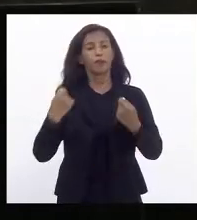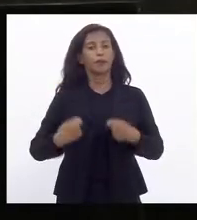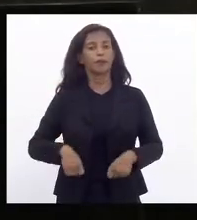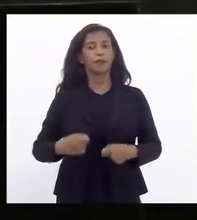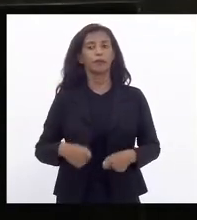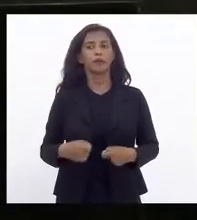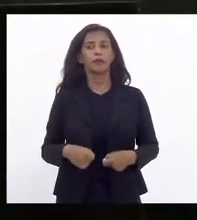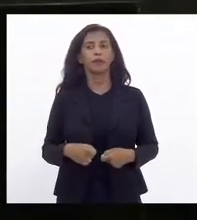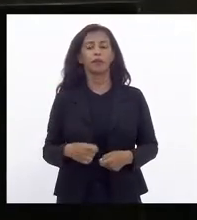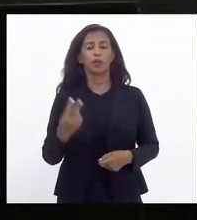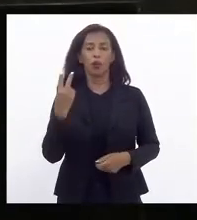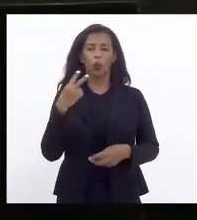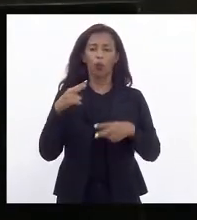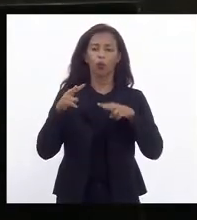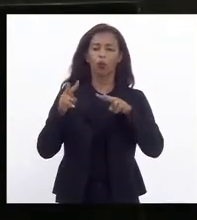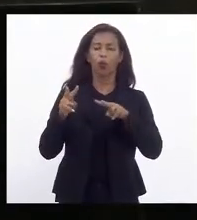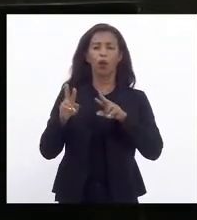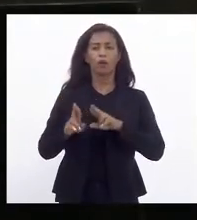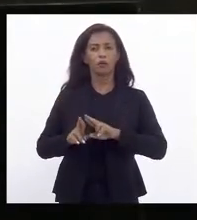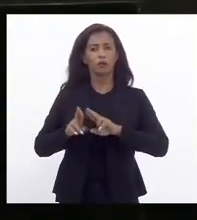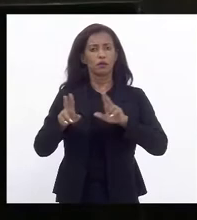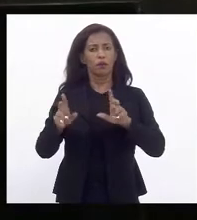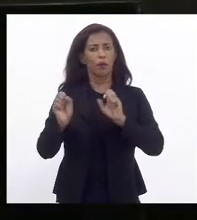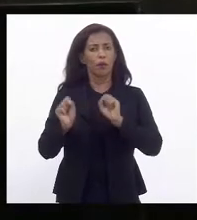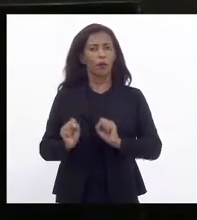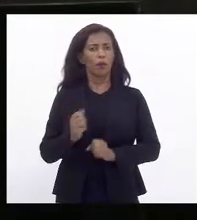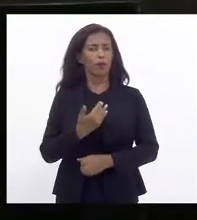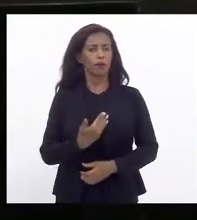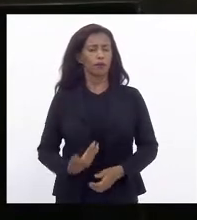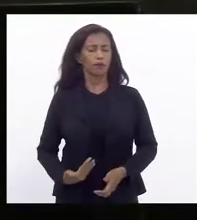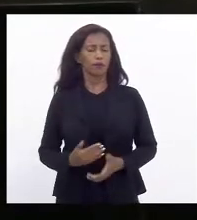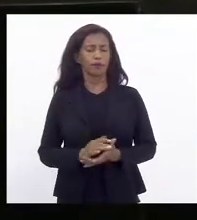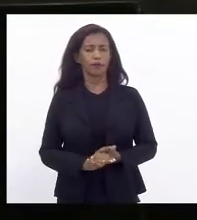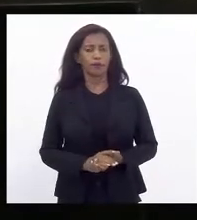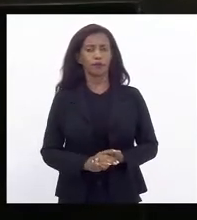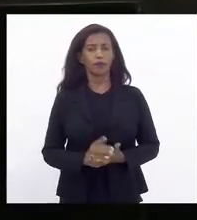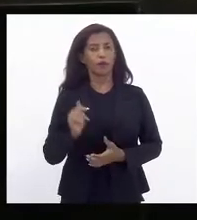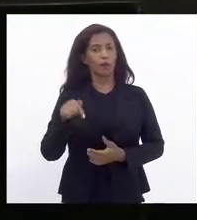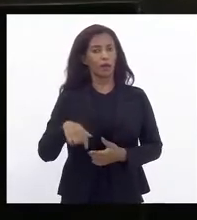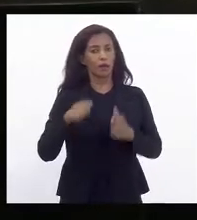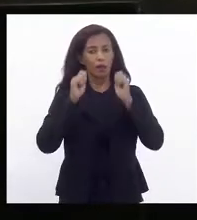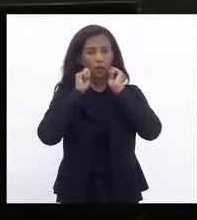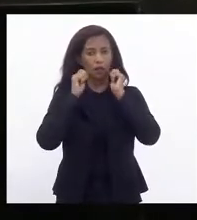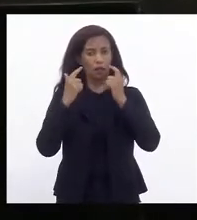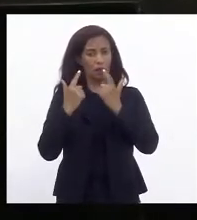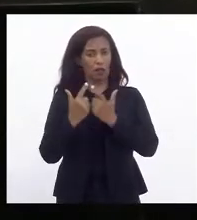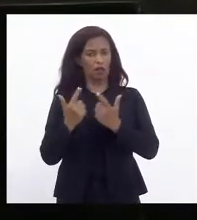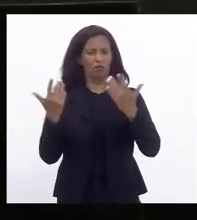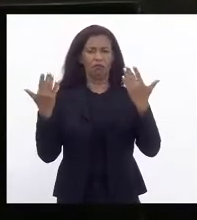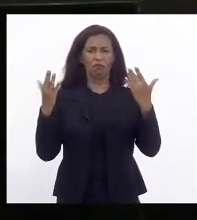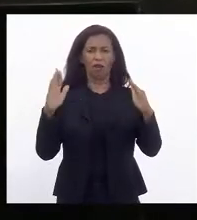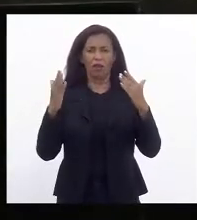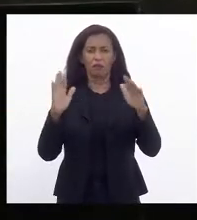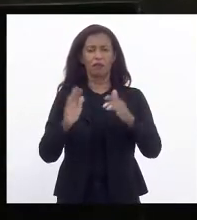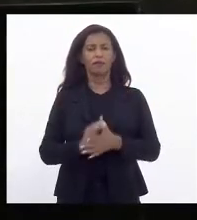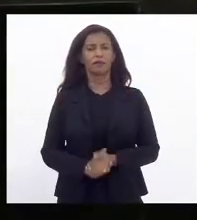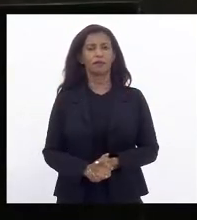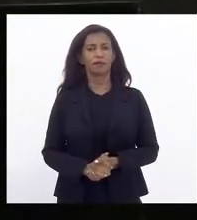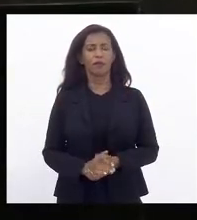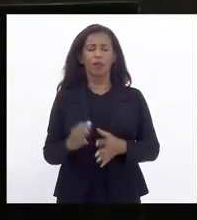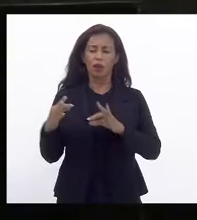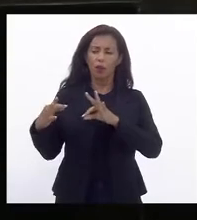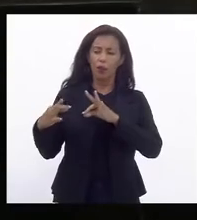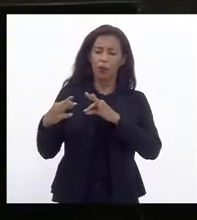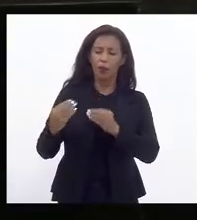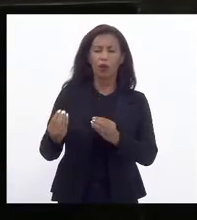necessitam de um olhar diferenciado do poder público. Então, essa casa já está de parabéns por todas